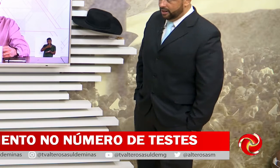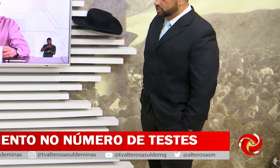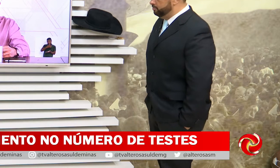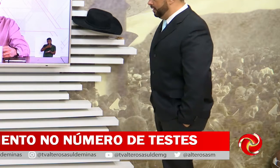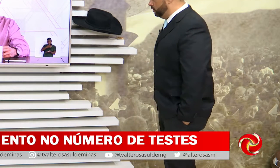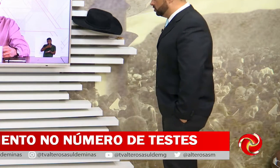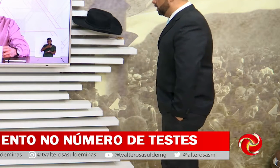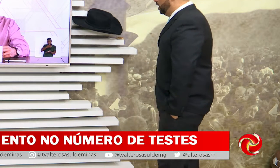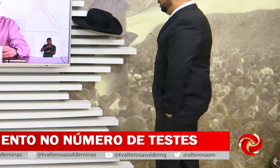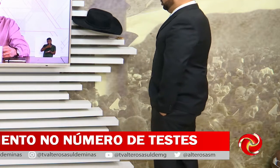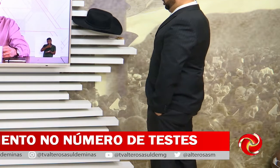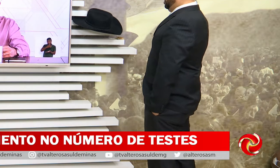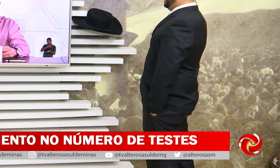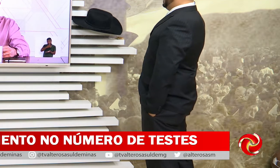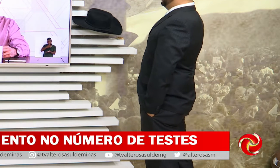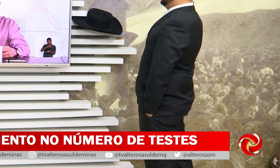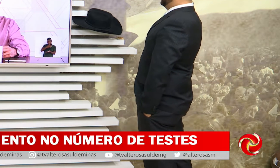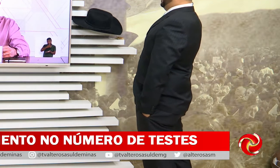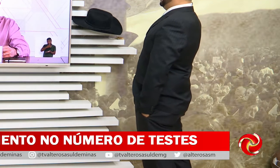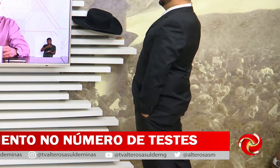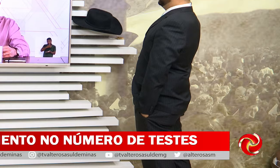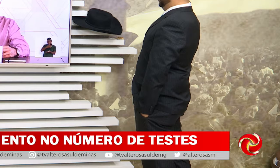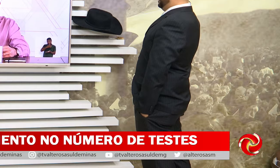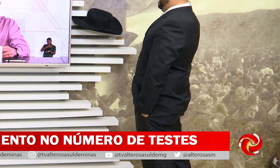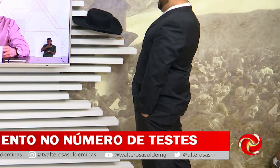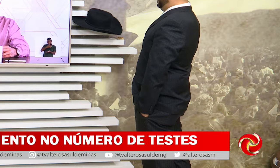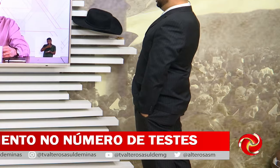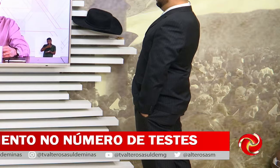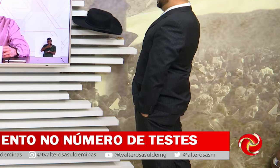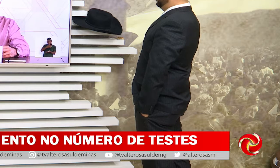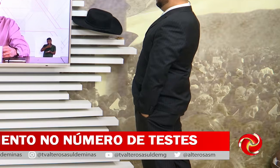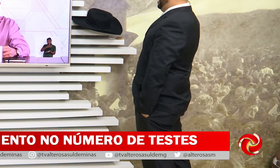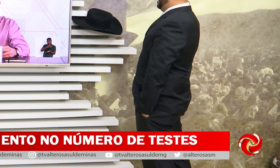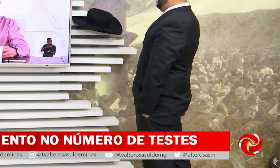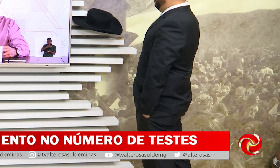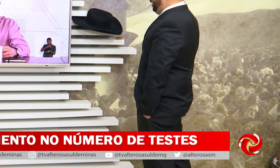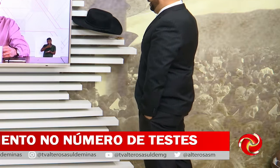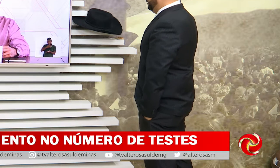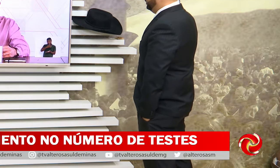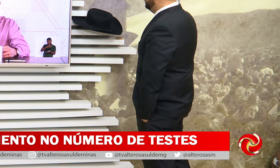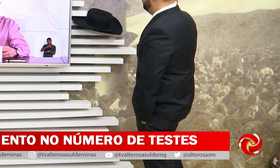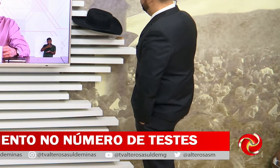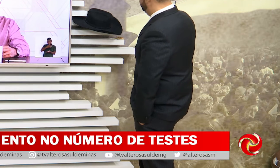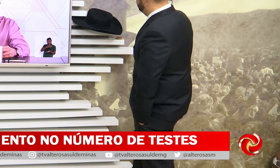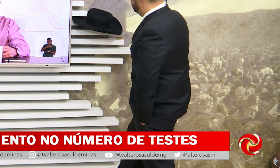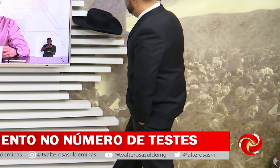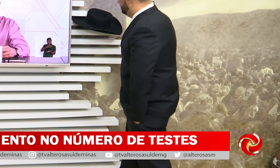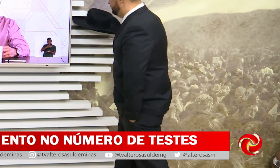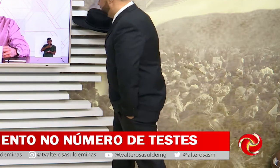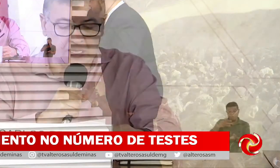É o que faz no Brasil menos. Senhor Carlos Eduardo, diretamente de BH, vai.